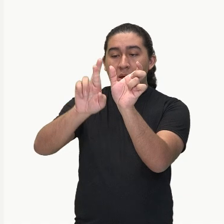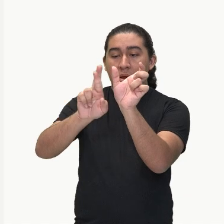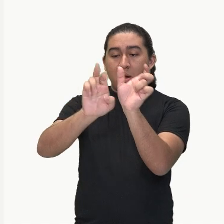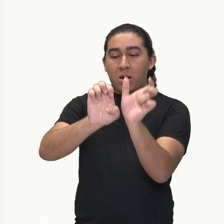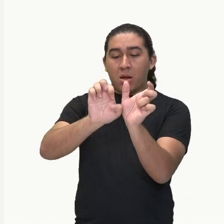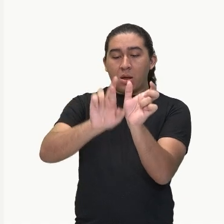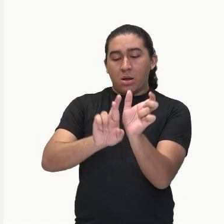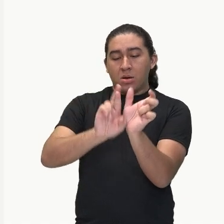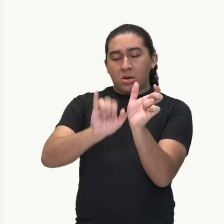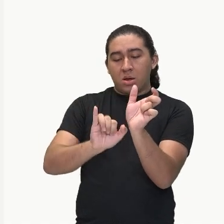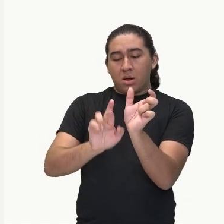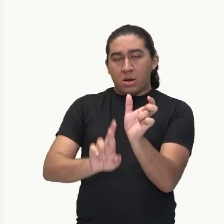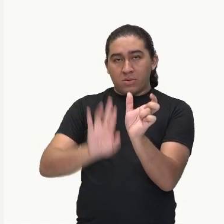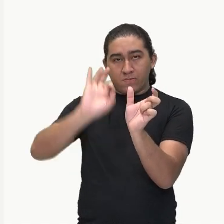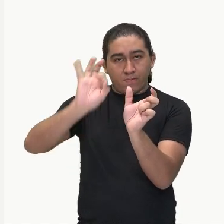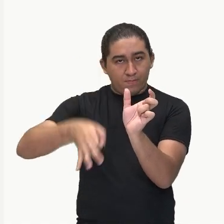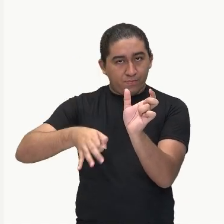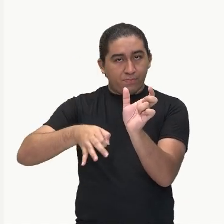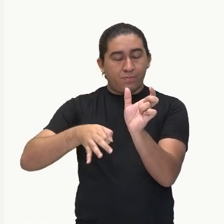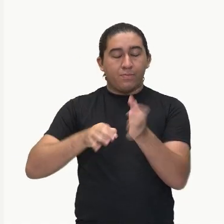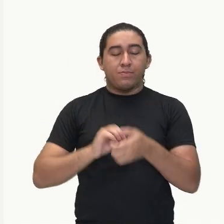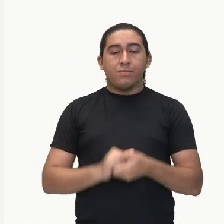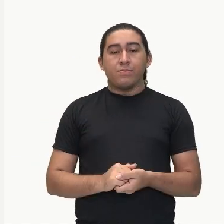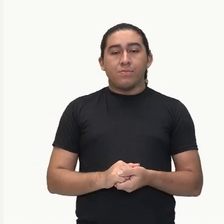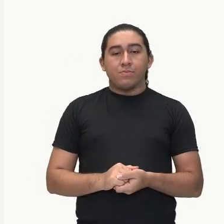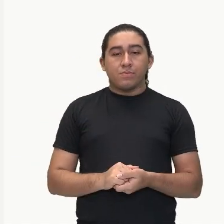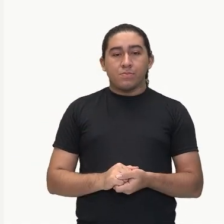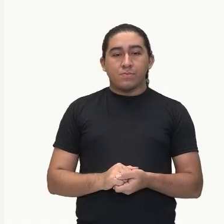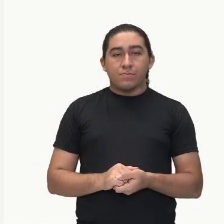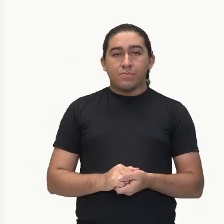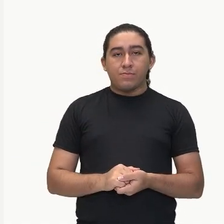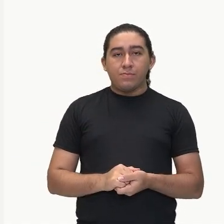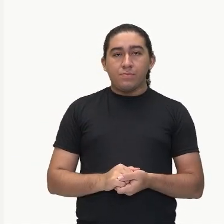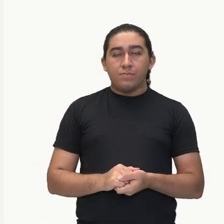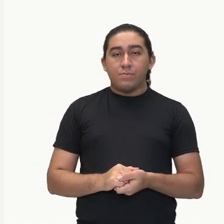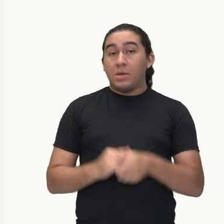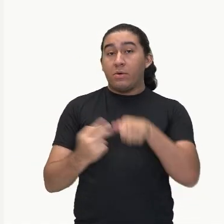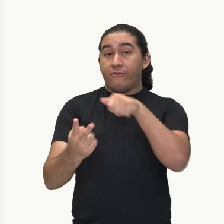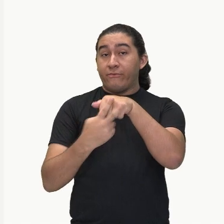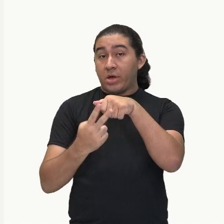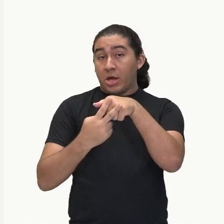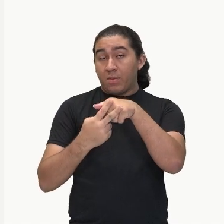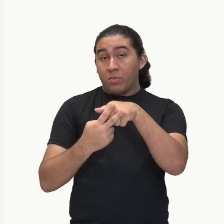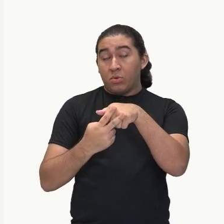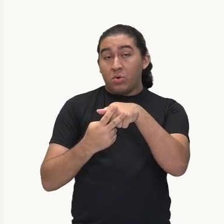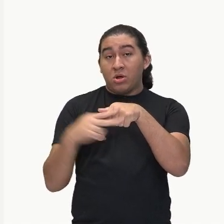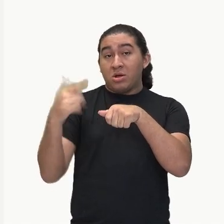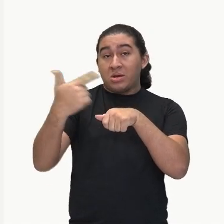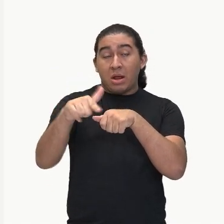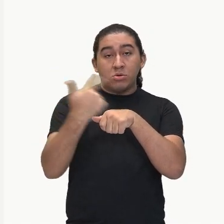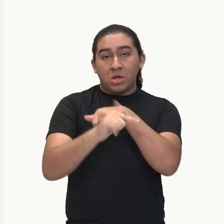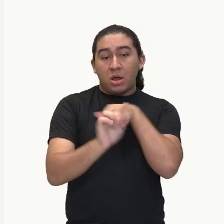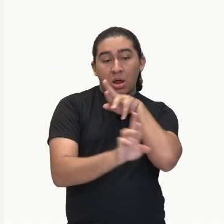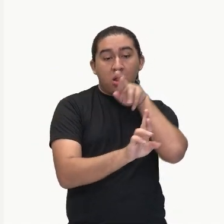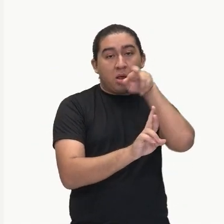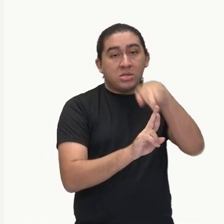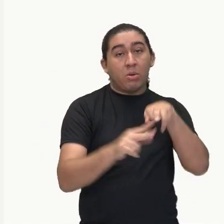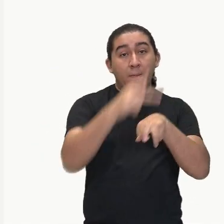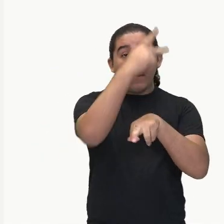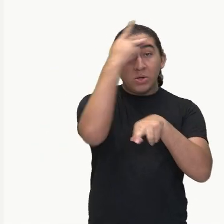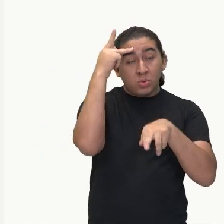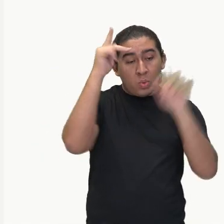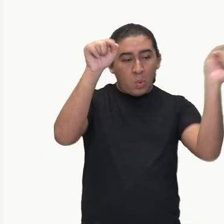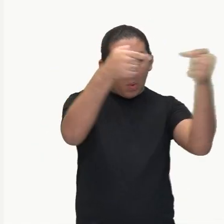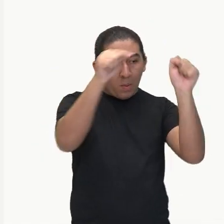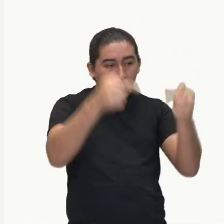em ar, ou ir. É um verbo que não foi conjugado, é um verbo que não tem como você associar com um